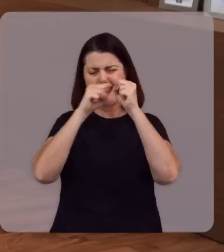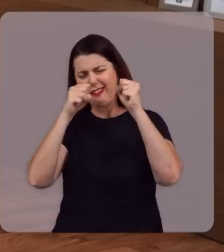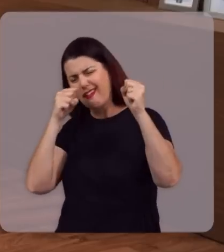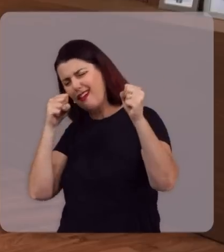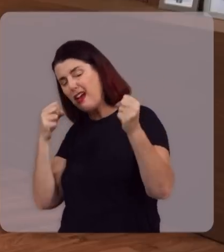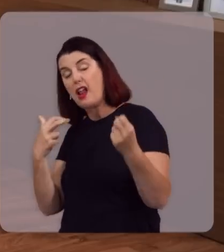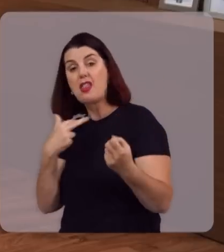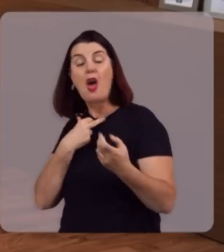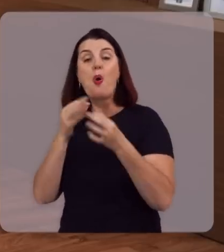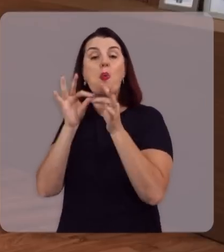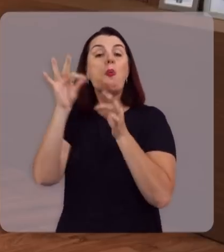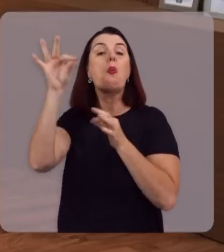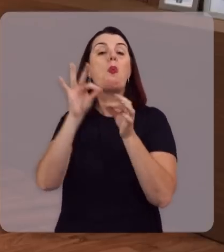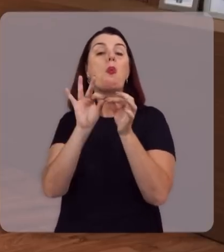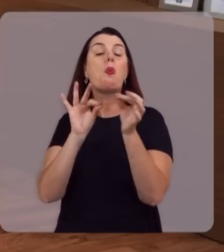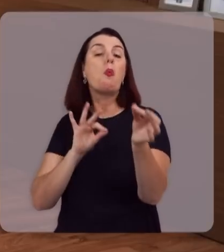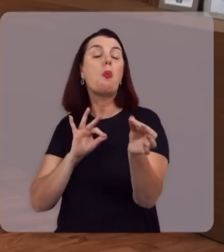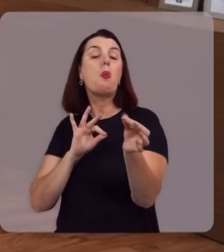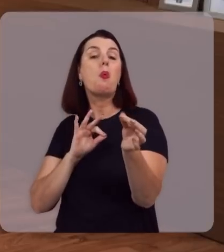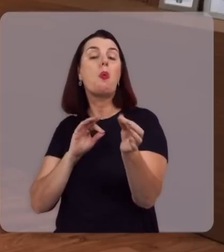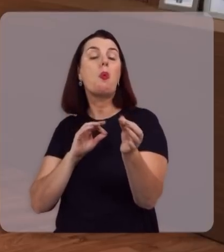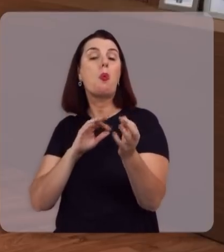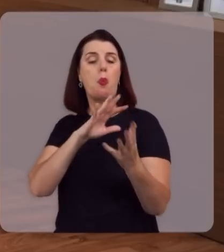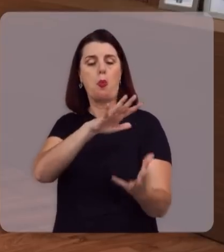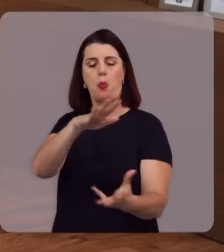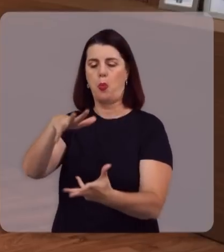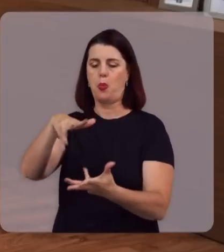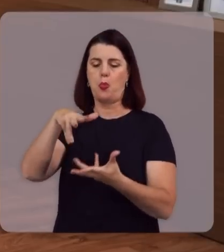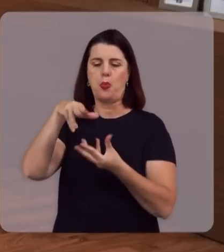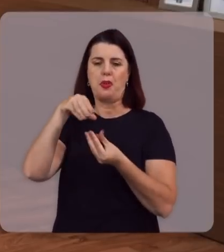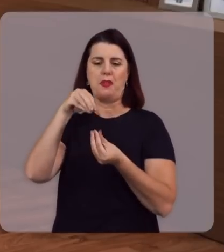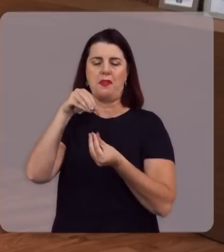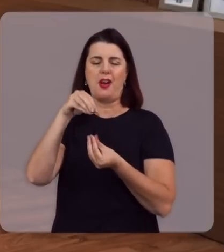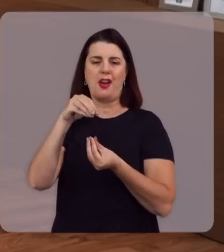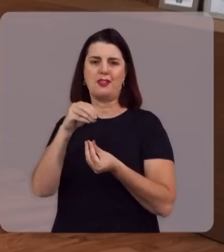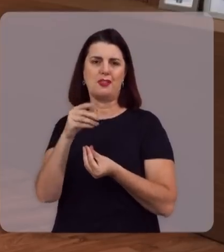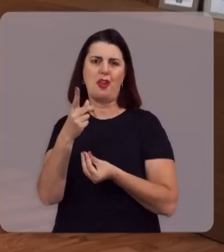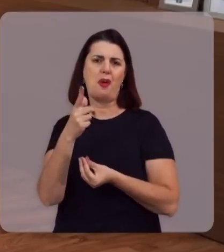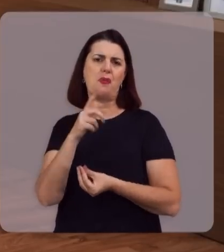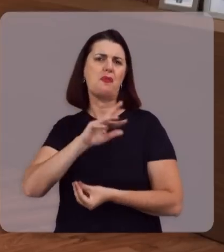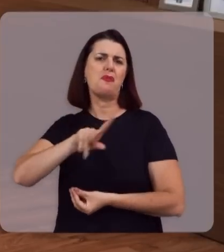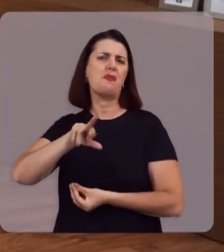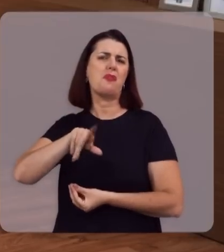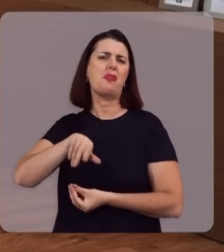sem matéria pré-existente. O universo não foi